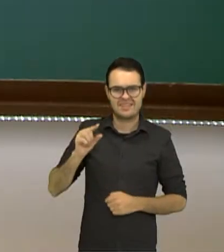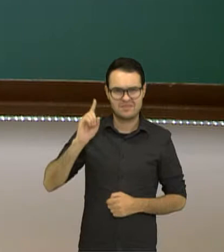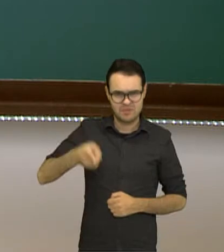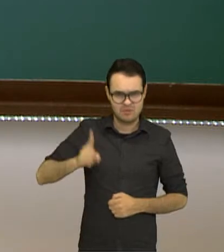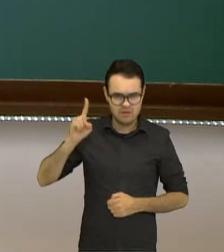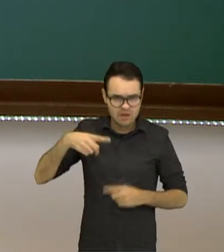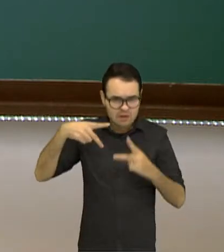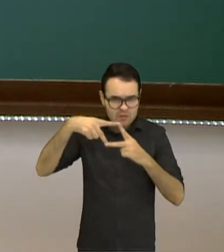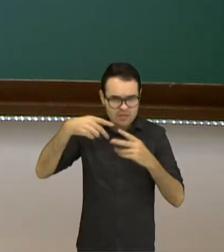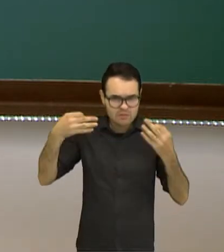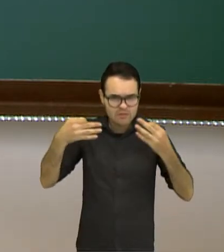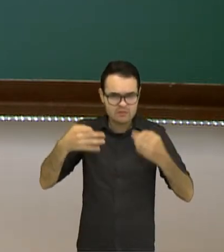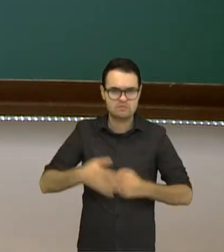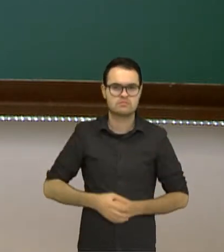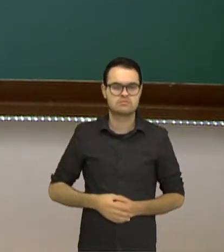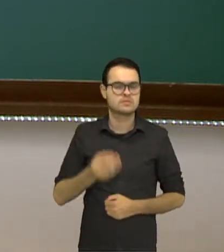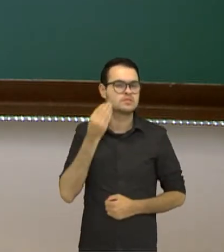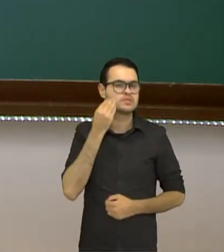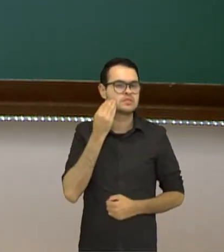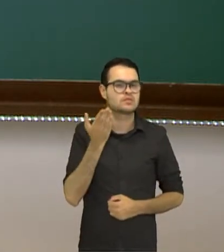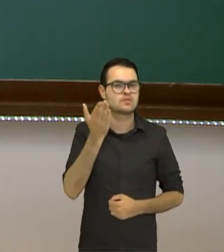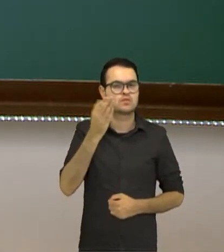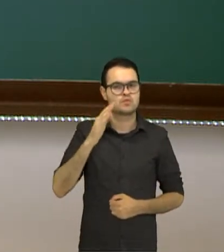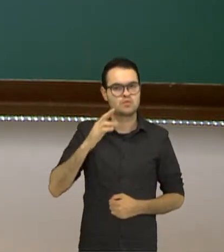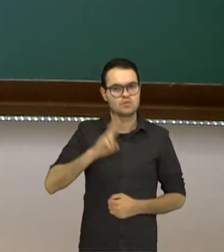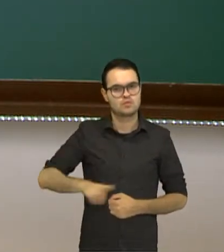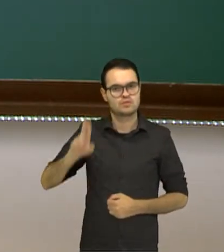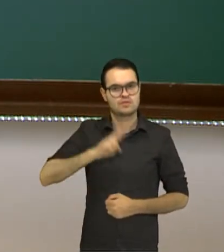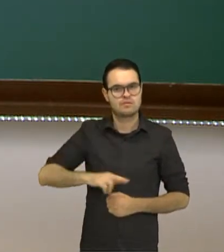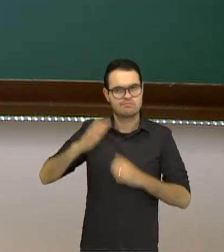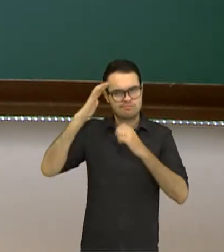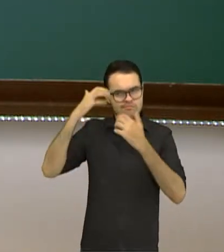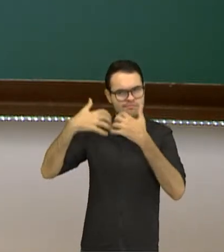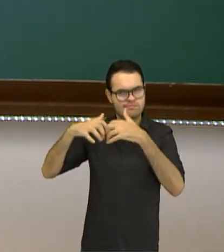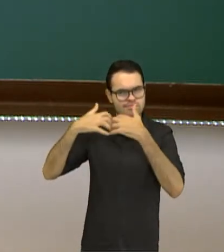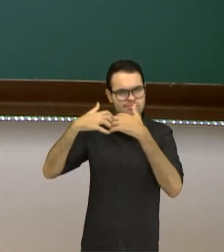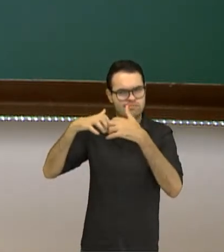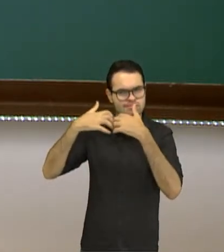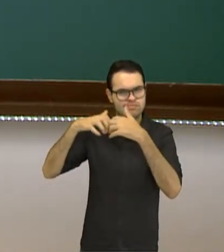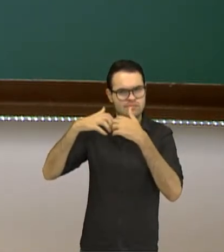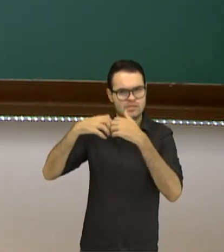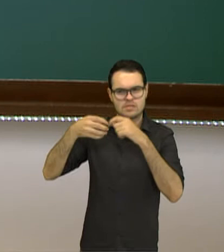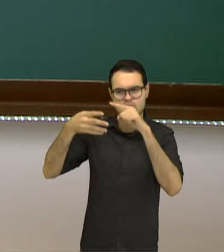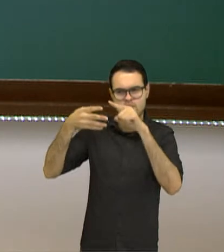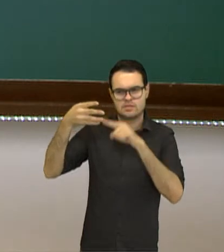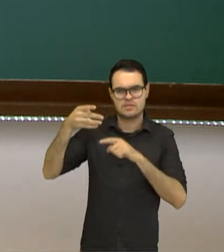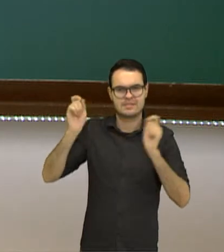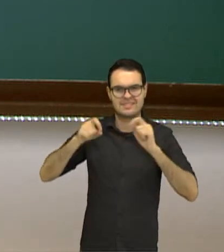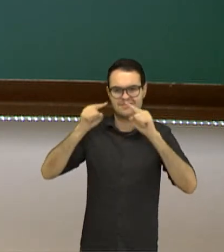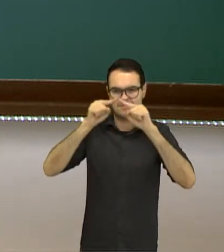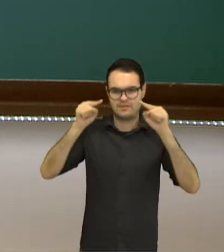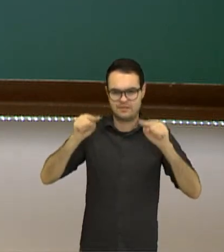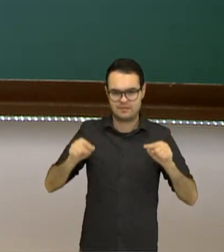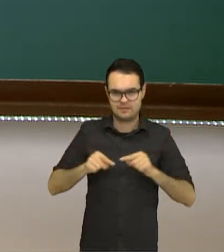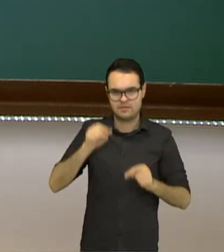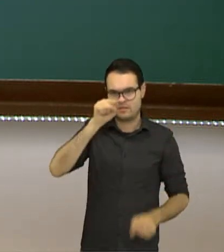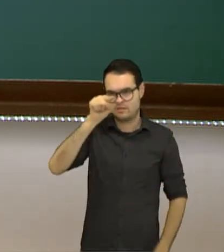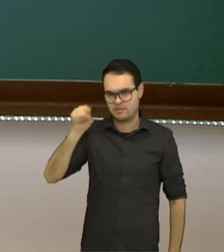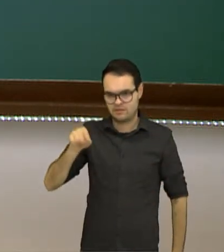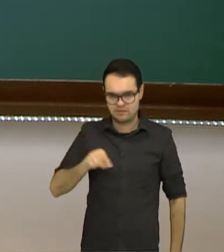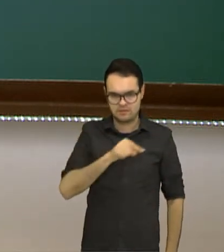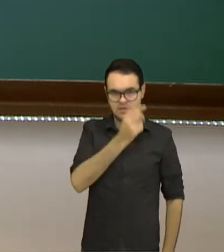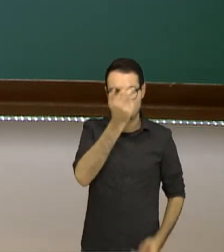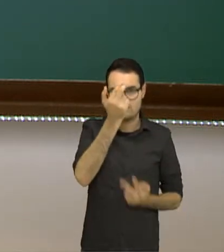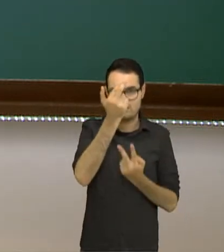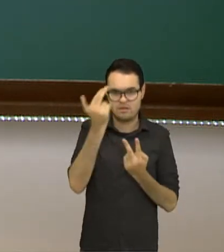número quadrado perfeito? Tentem usar o raciocínio, se a gente consegue fazer os quadrados de lado, né? Por exemplo, se eu consigo fazer